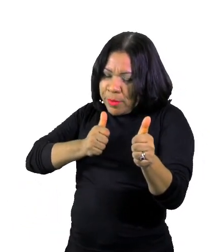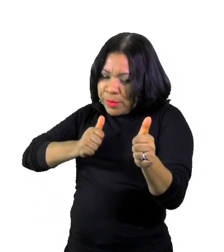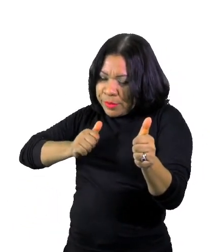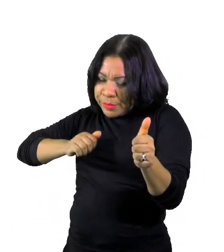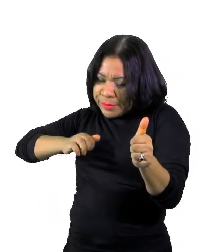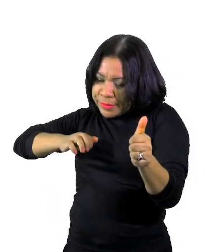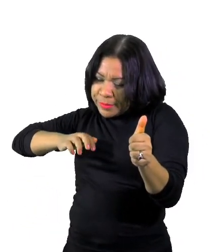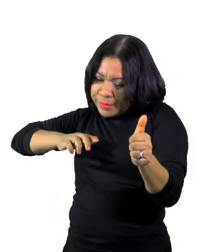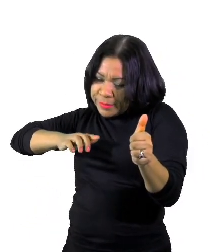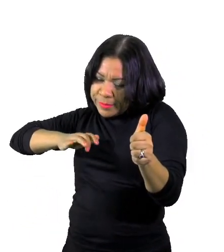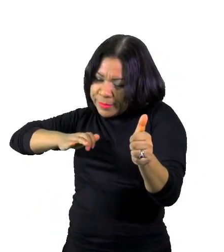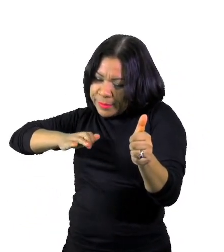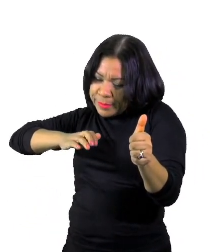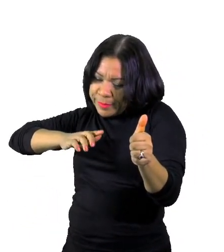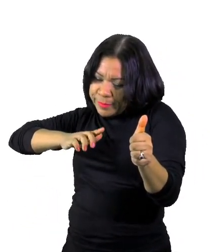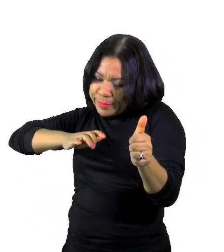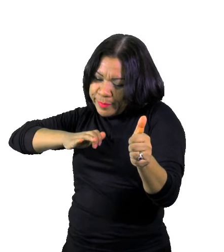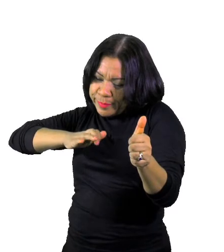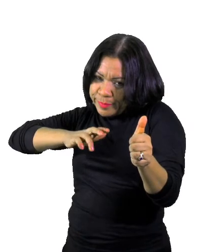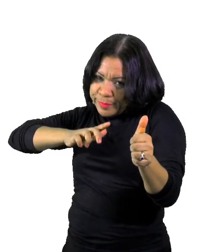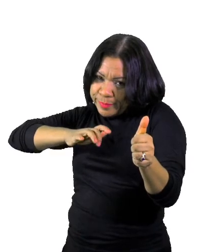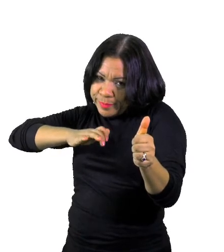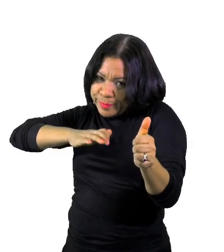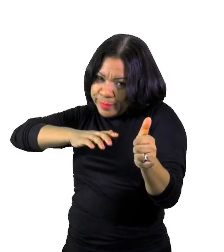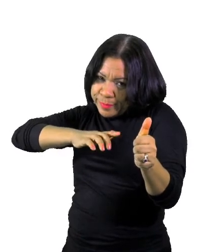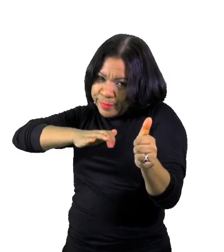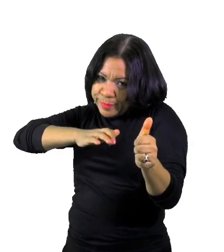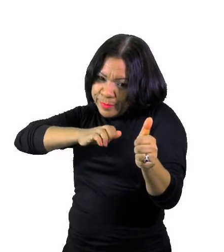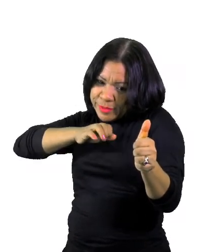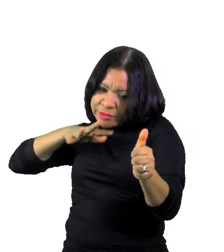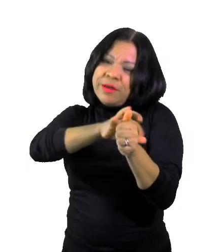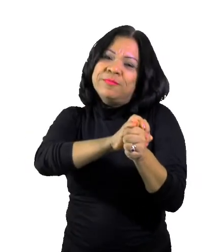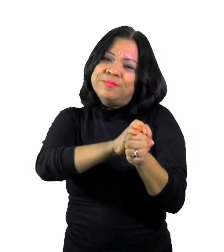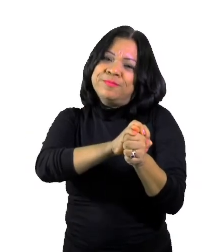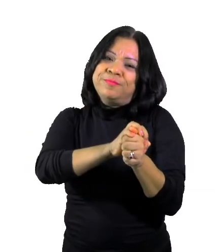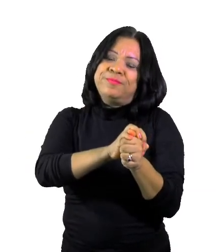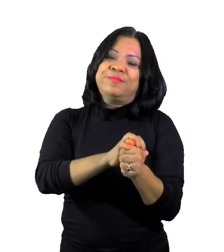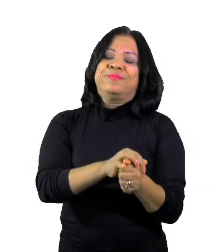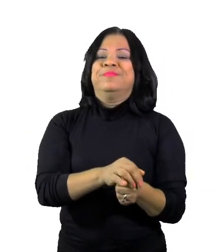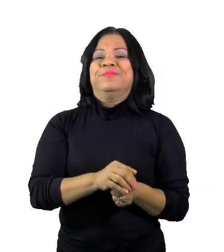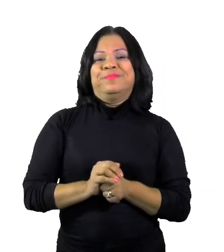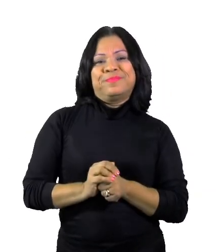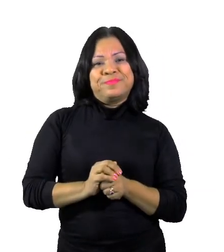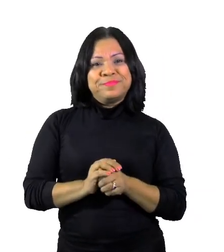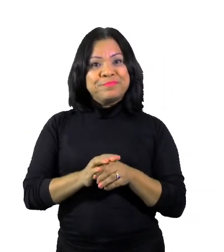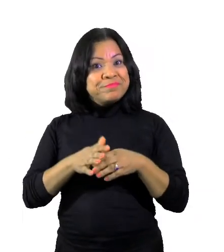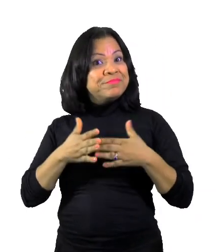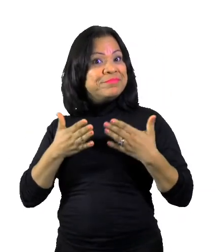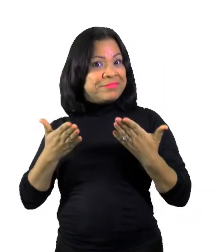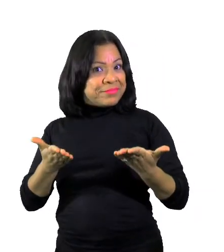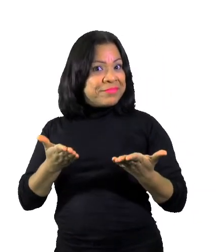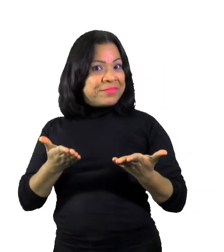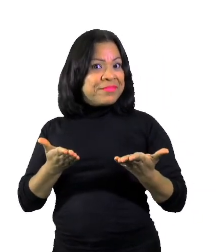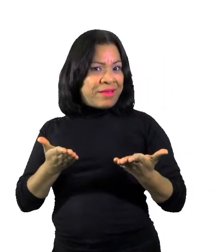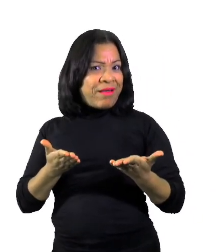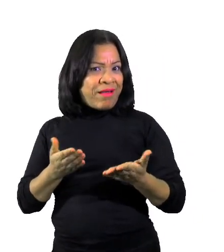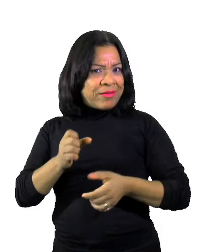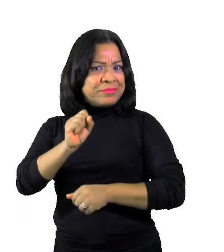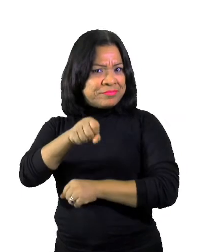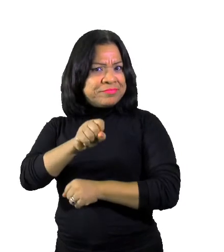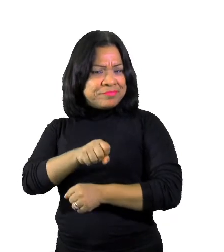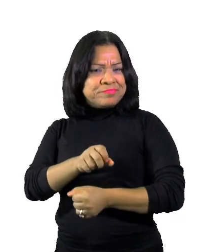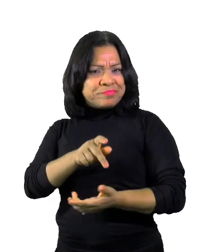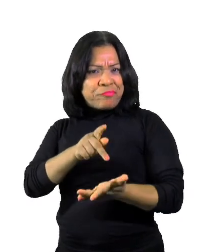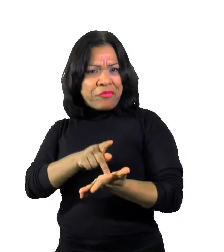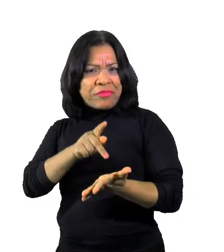rastejando no meio da mata e de repente ataca. Será que ela usa essa tática, essa habilidade?